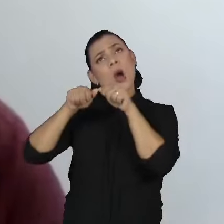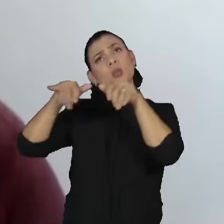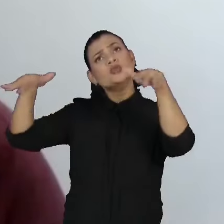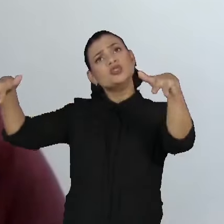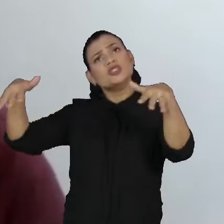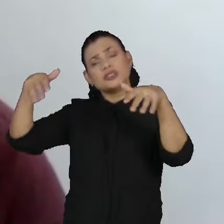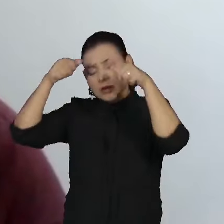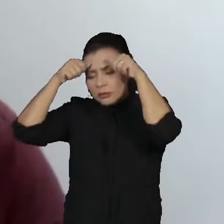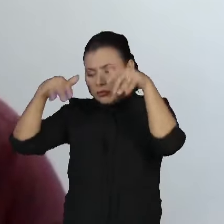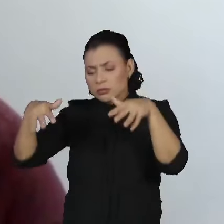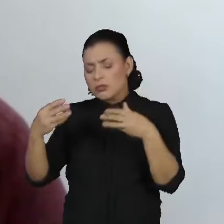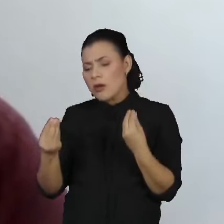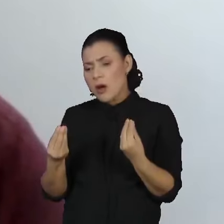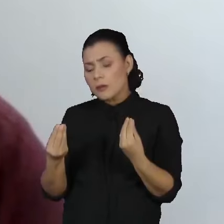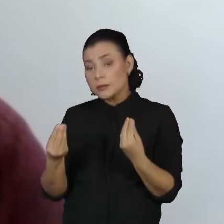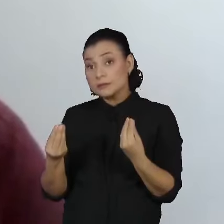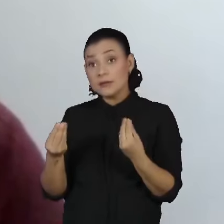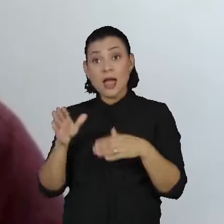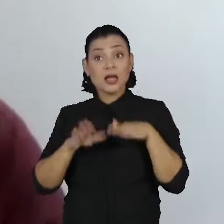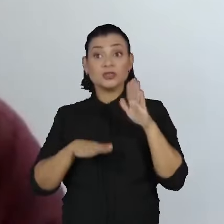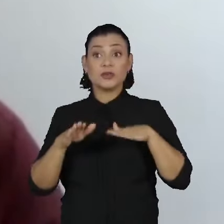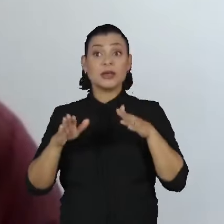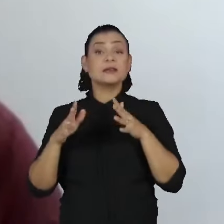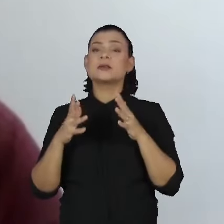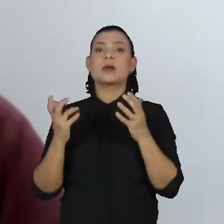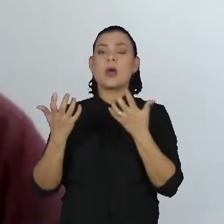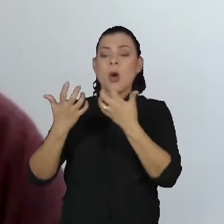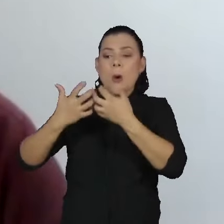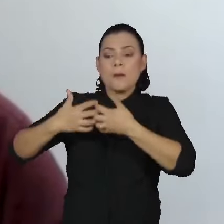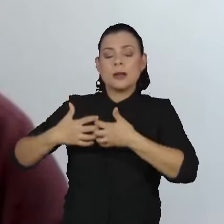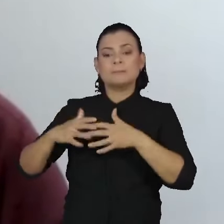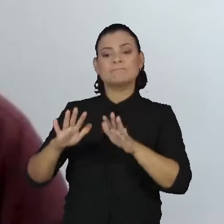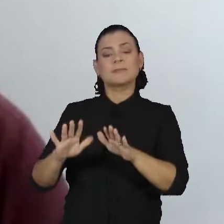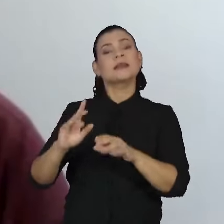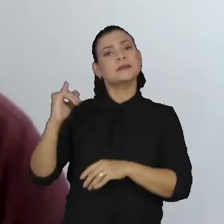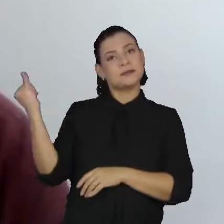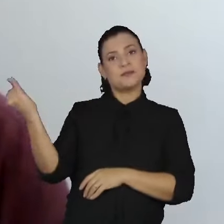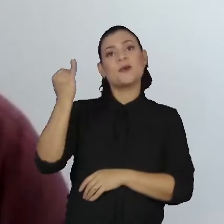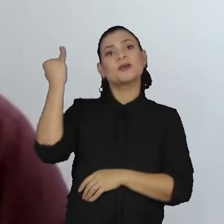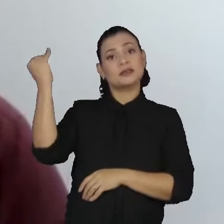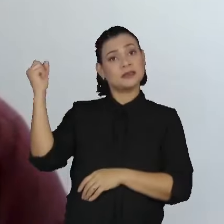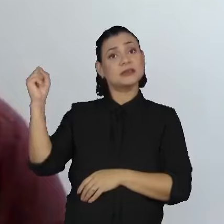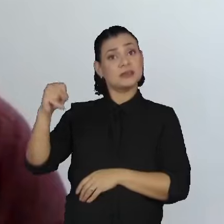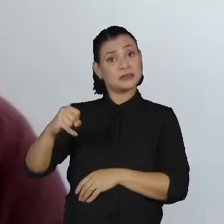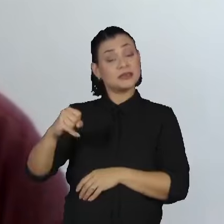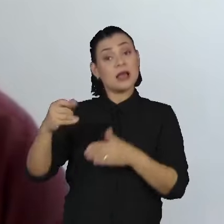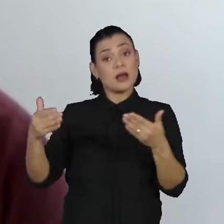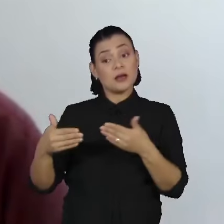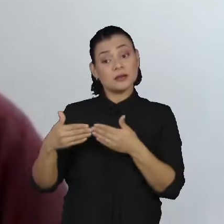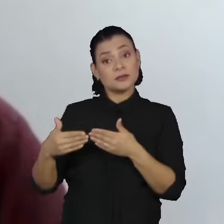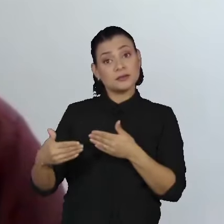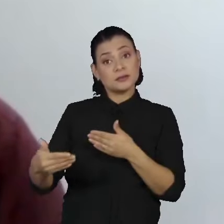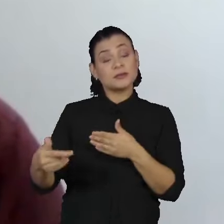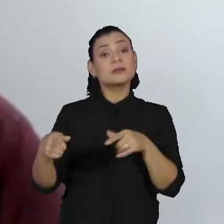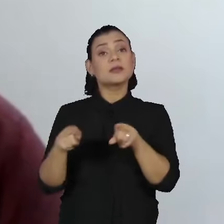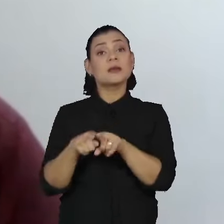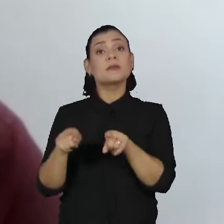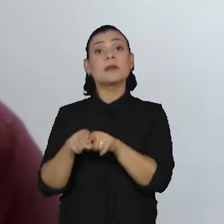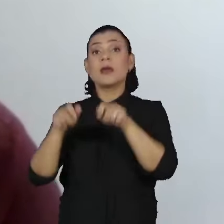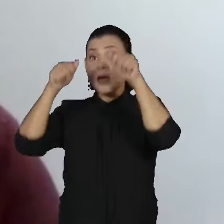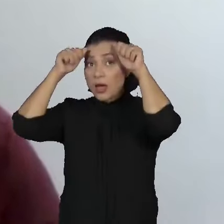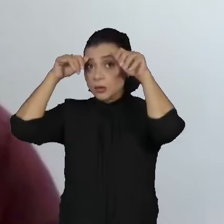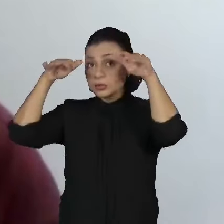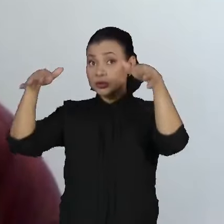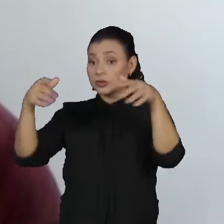vezes, não são questões complexas, mas que são sim fundamentais. É ainda considerado que pessoas dentro do transtorno do espectro autista,